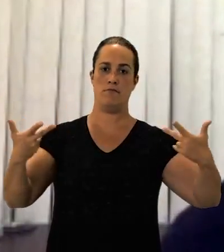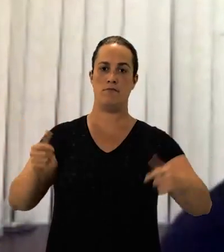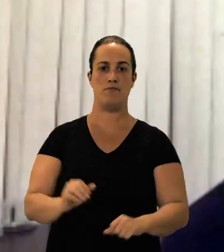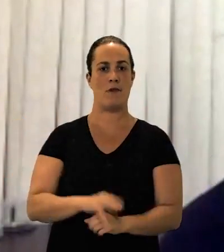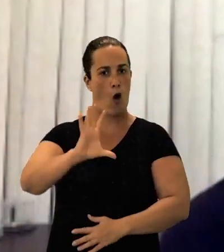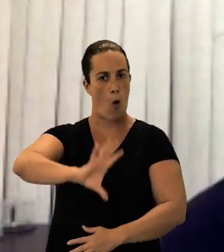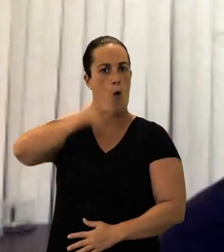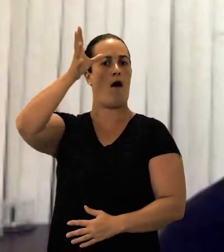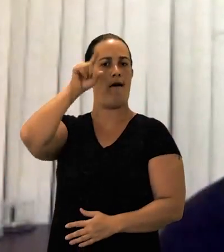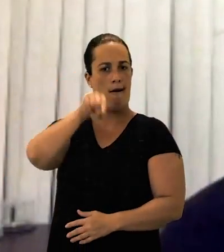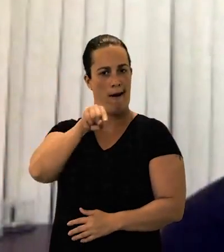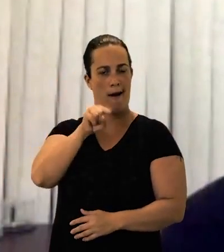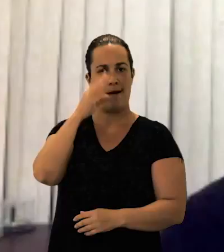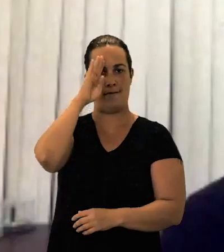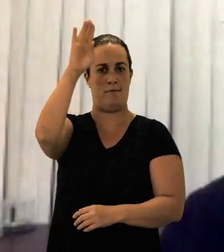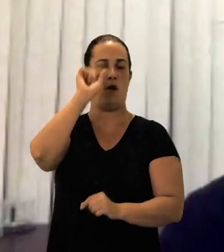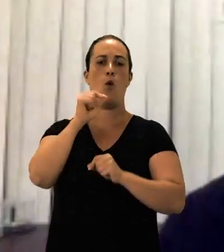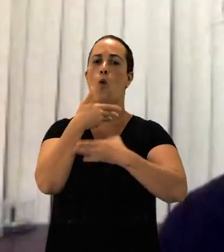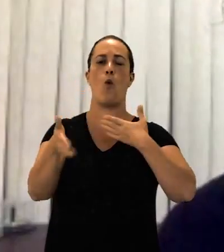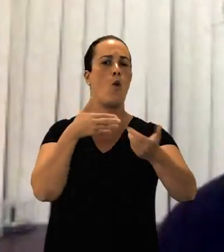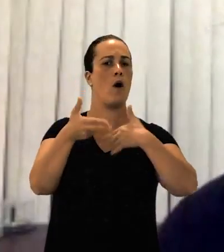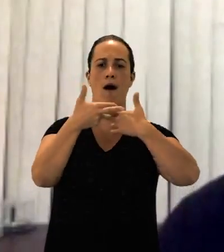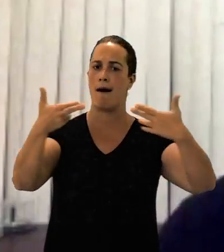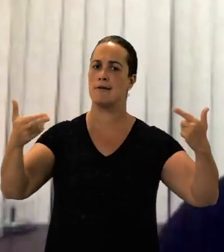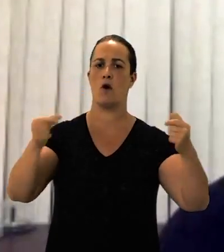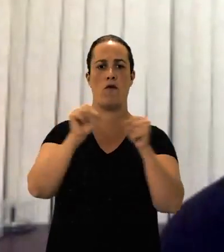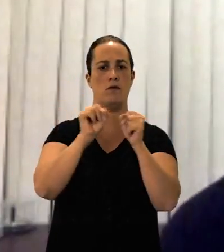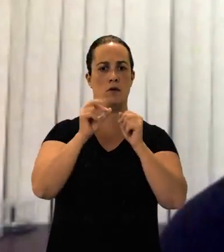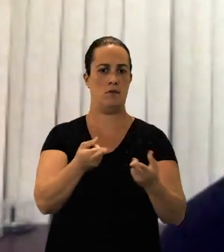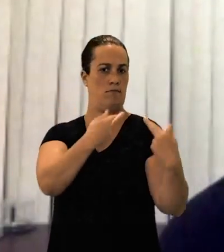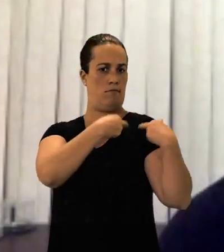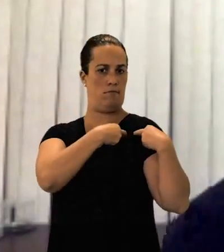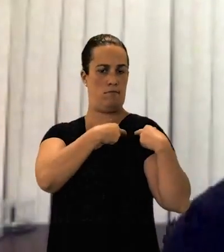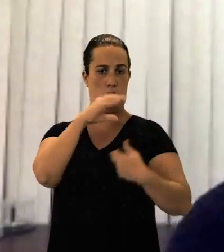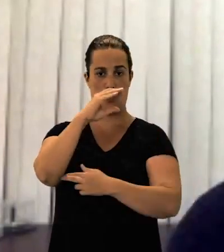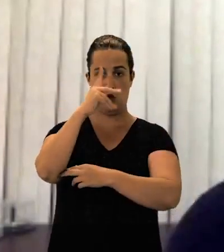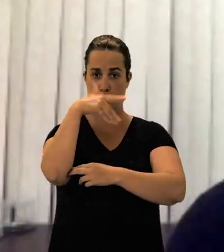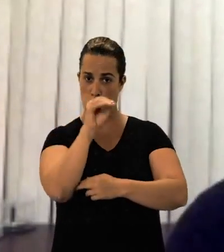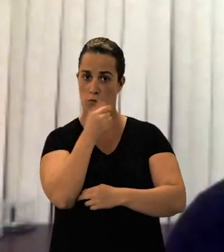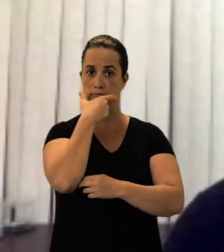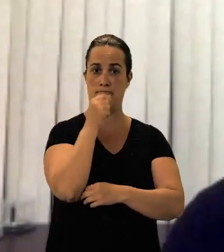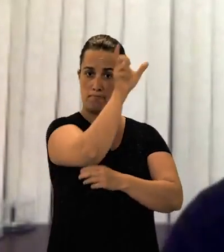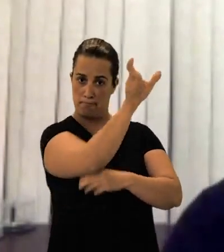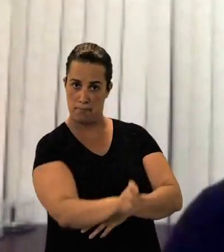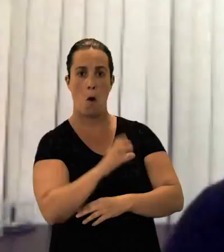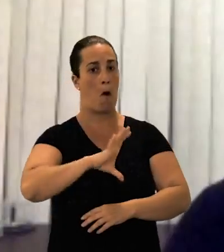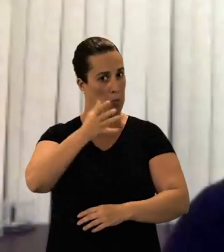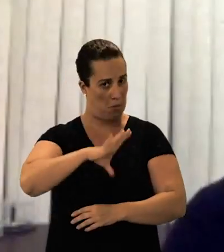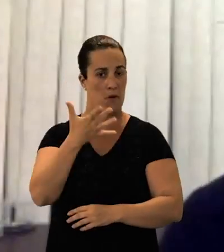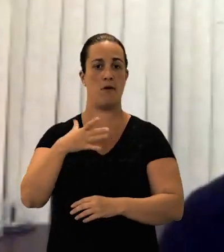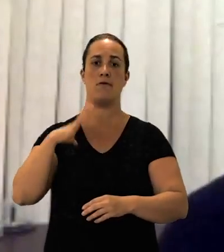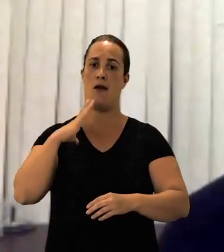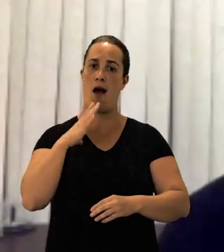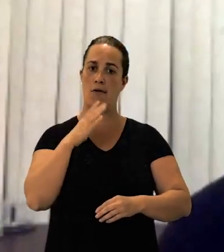dessa produção, e é a coragem, eu acho que é o que está à frente de qualquer ação para a questão de responsabilidade. O Chico é um cara